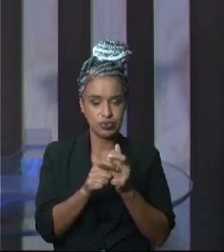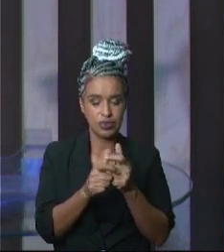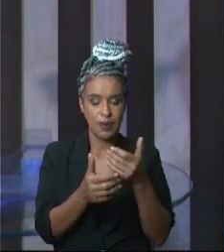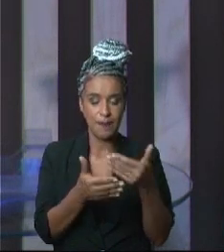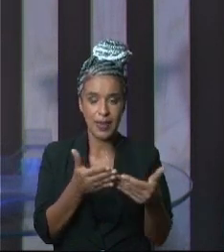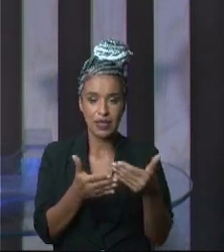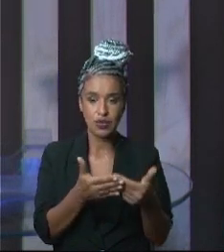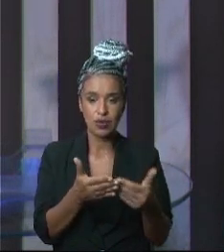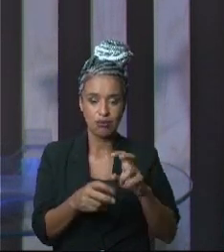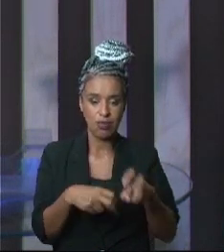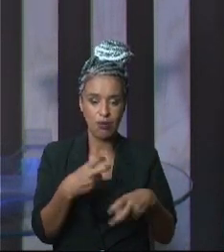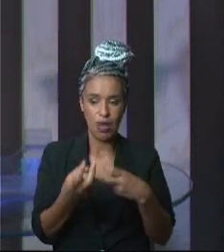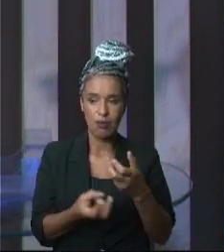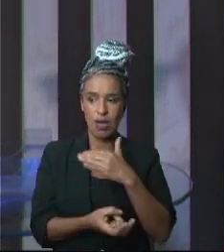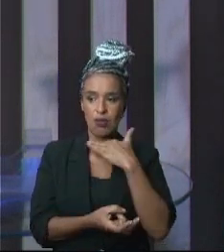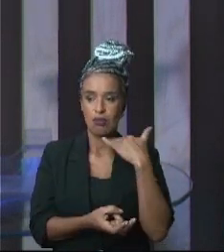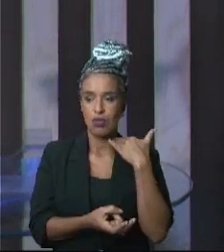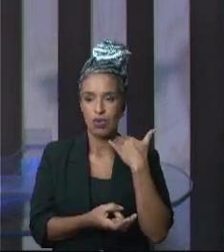perdas humanas,